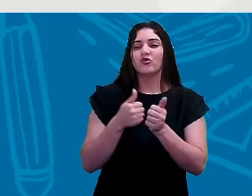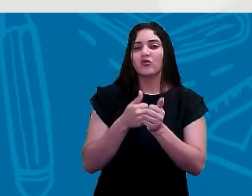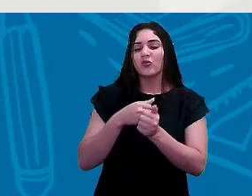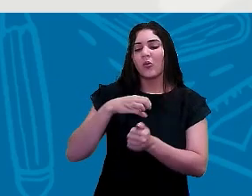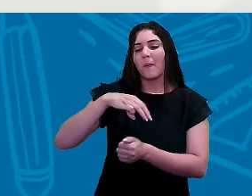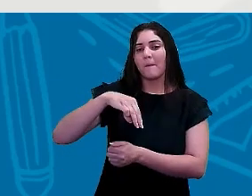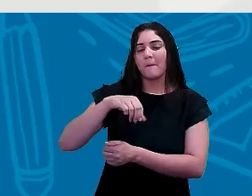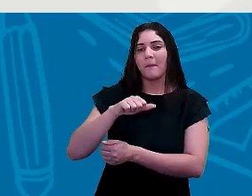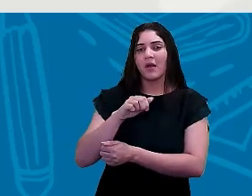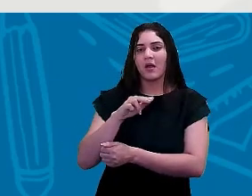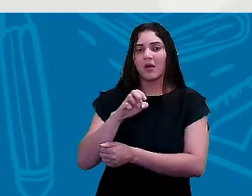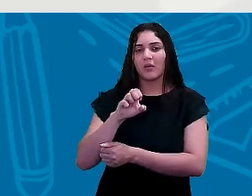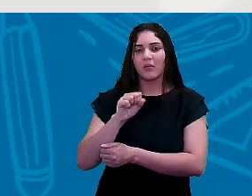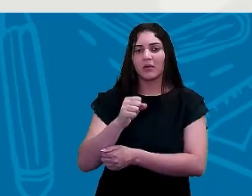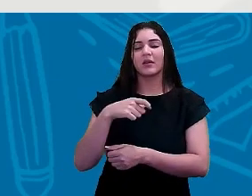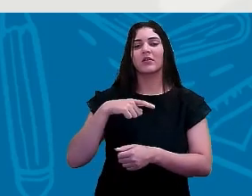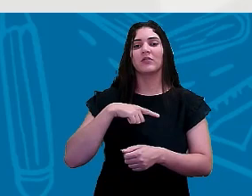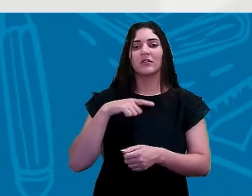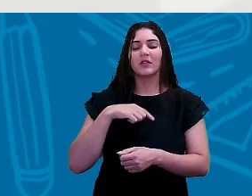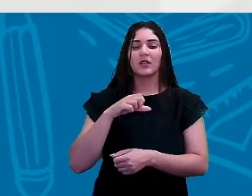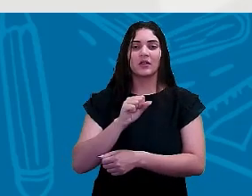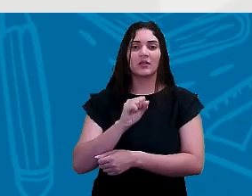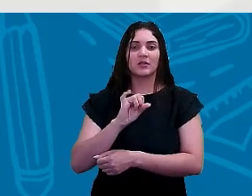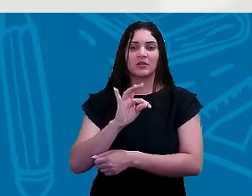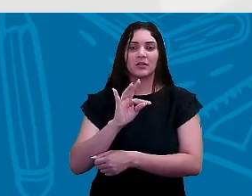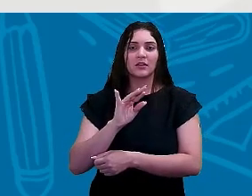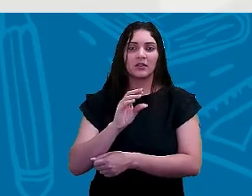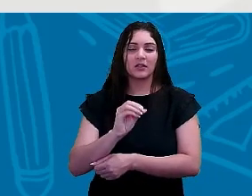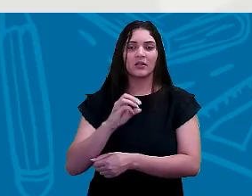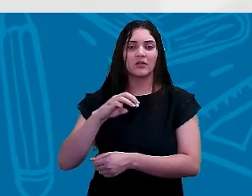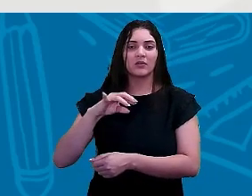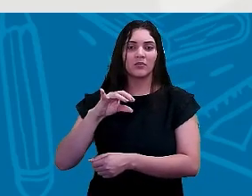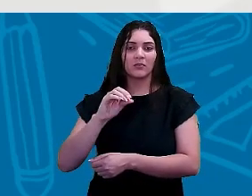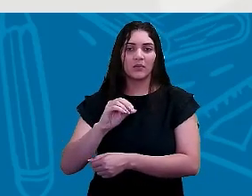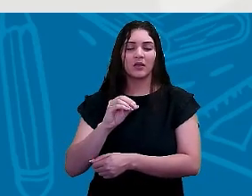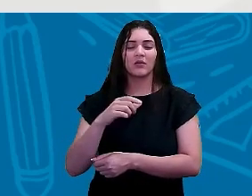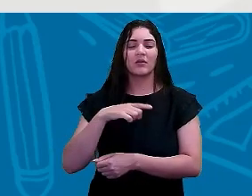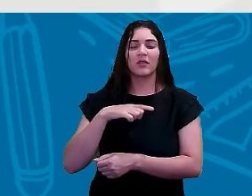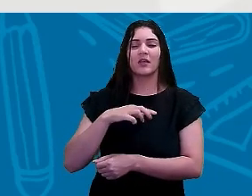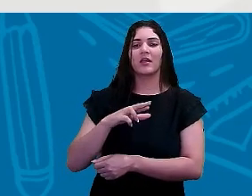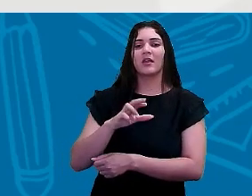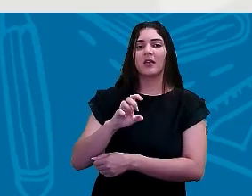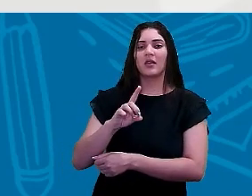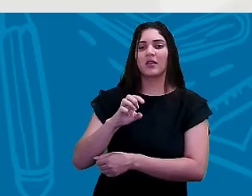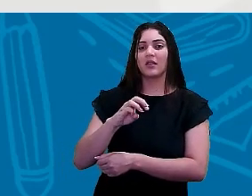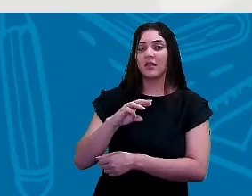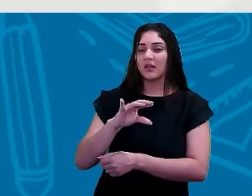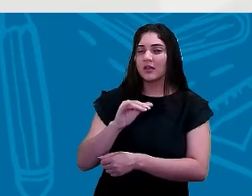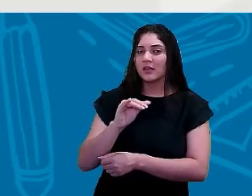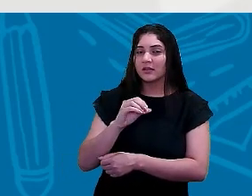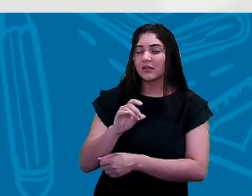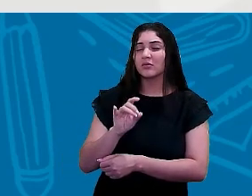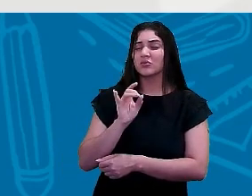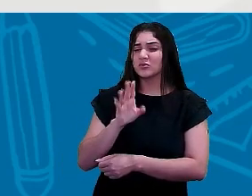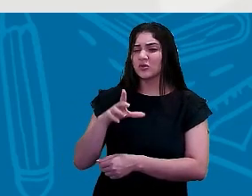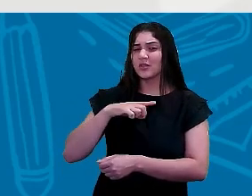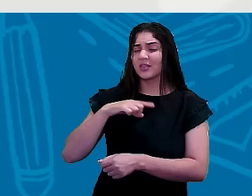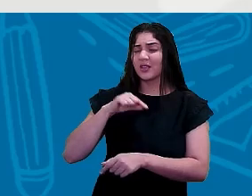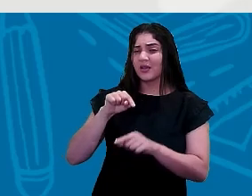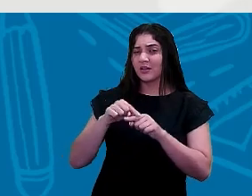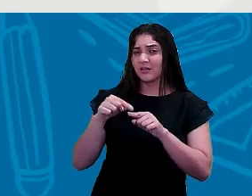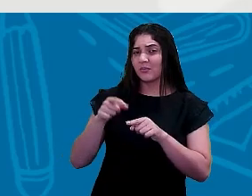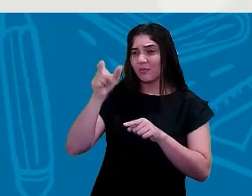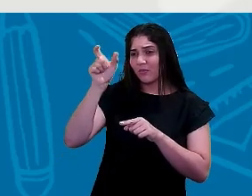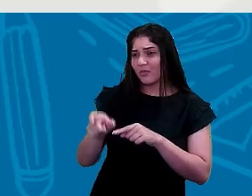Maués, temos o Sítio do Meio e temos Redenção. Ah, professora, a gente só tem esses bairros aqui em Vitória?